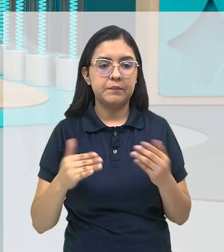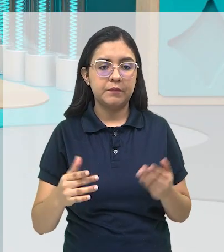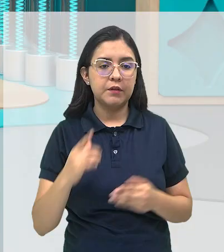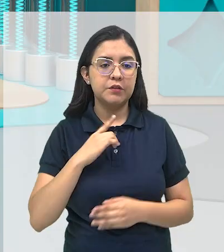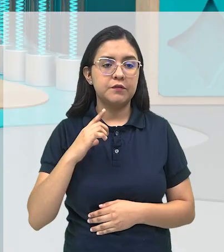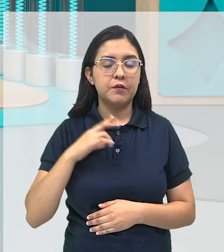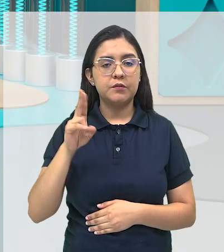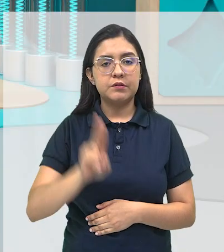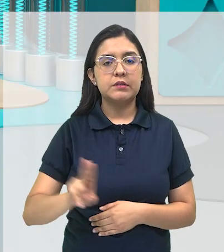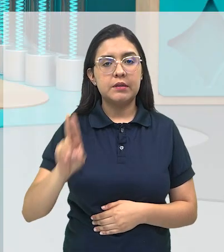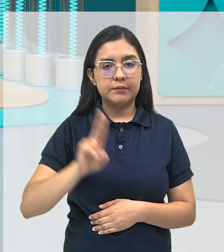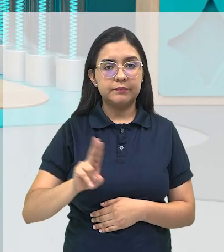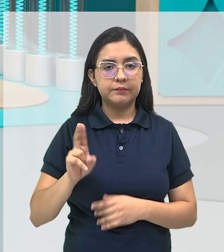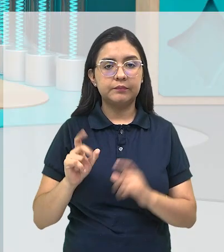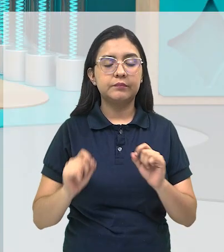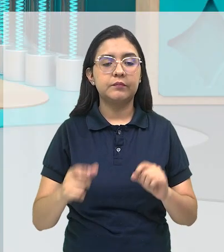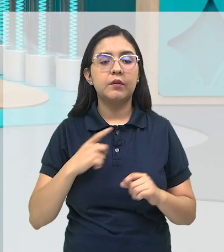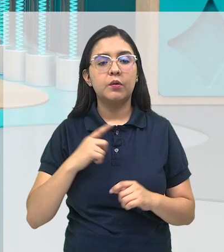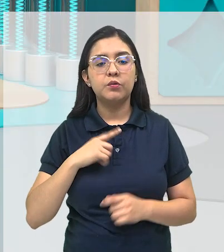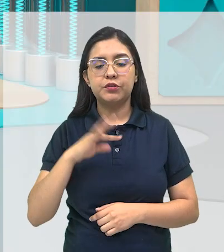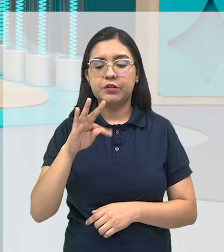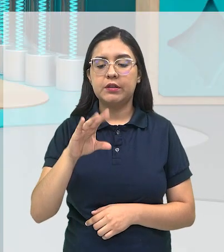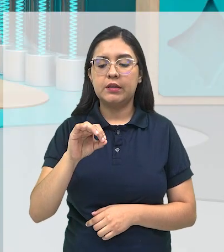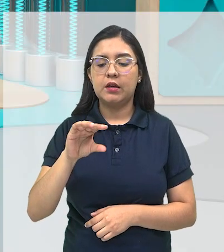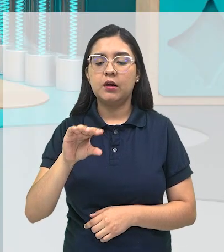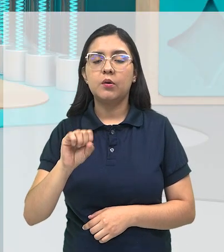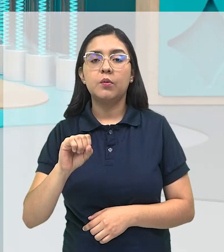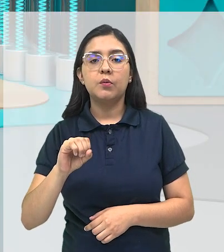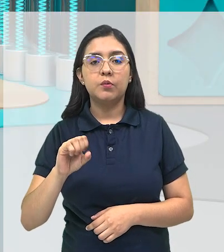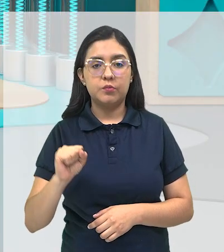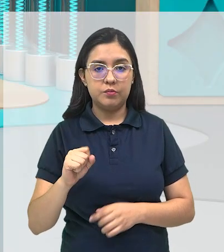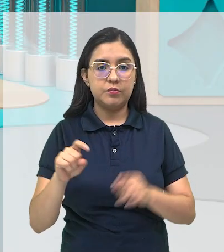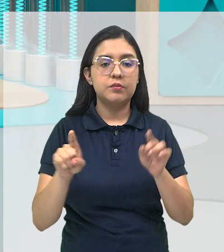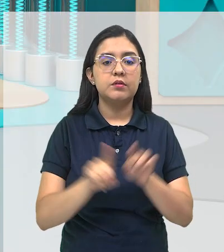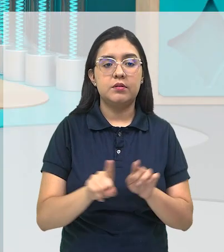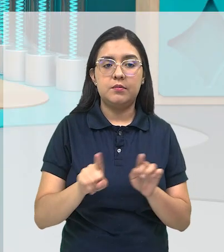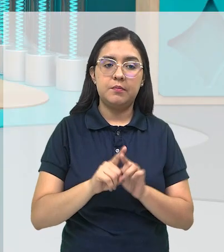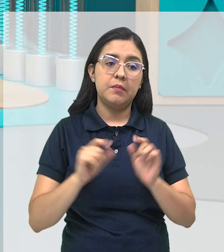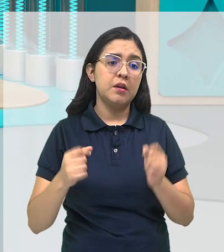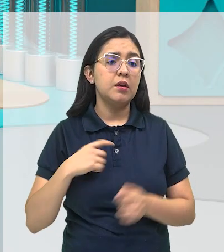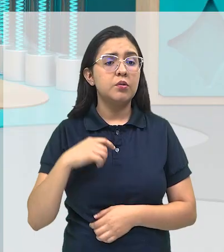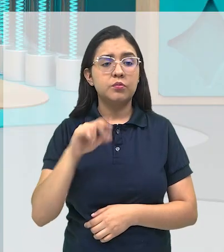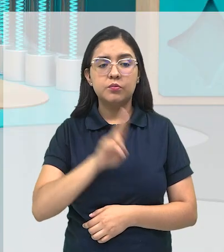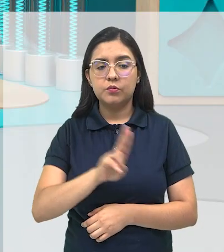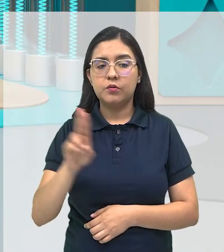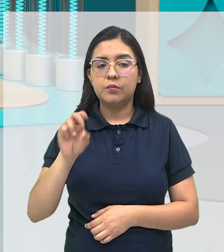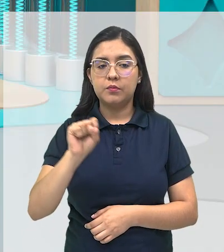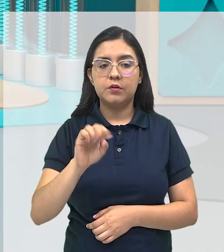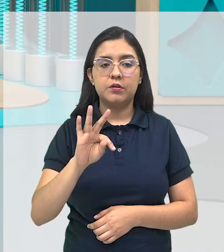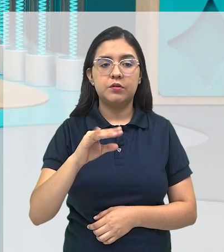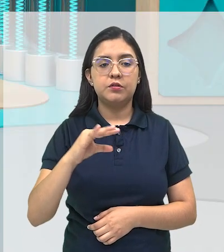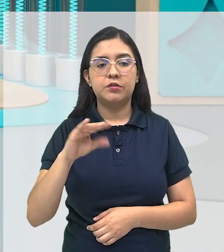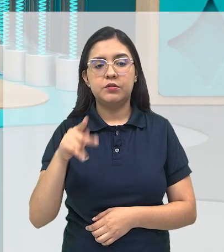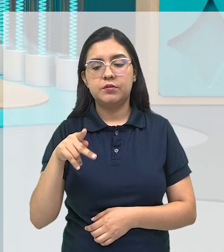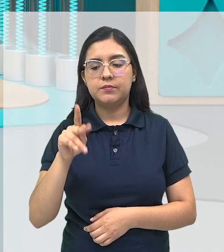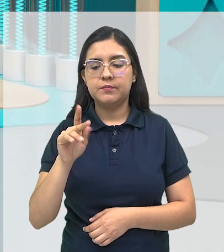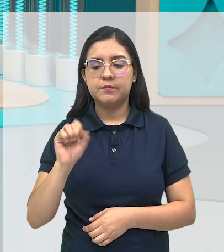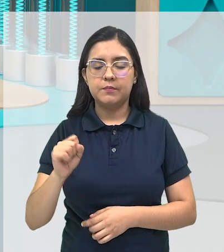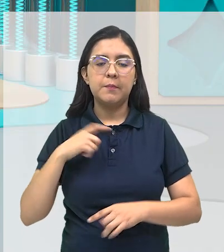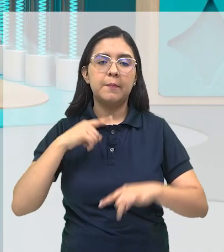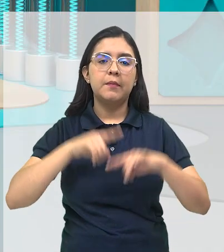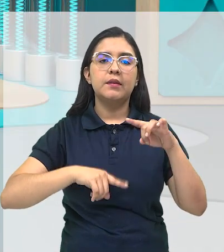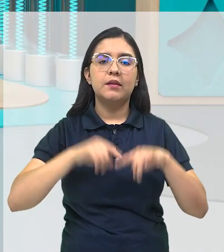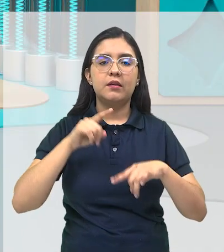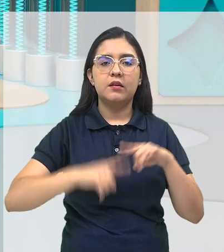utilizar para jogar, né, os tacos, que tecnicamente a gente chama de sticks, E eles são feitos de fibra de carbono ou de fibra